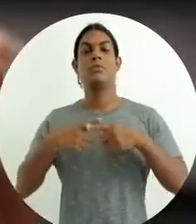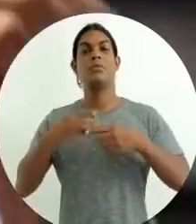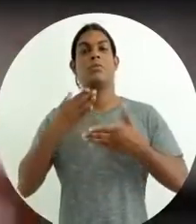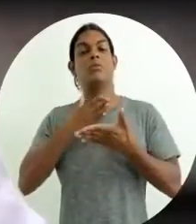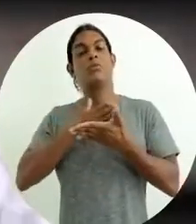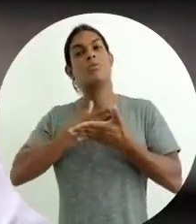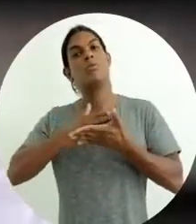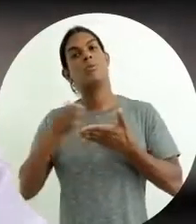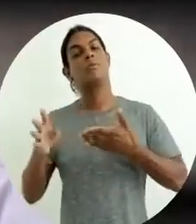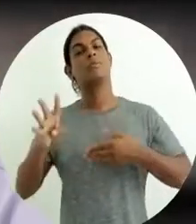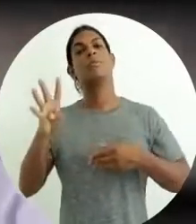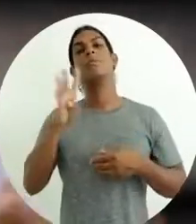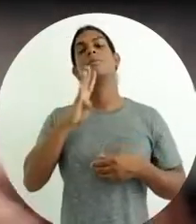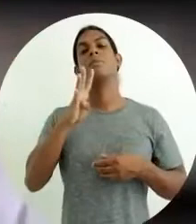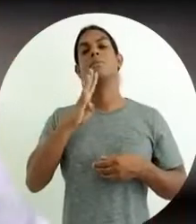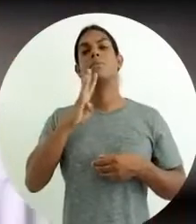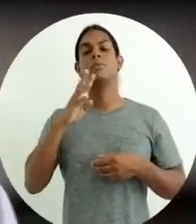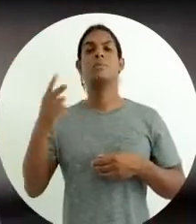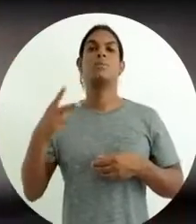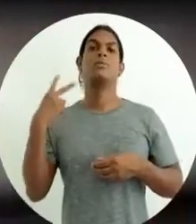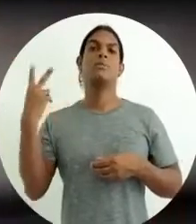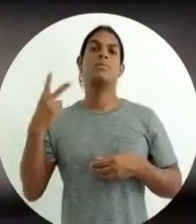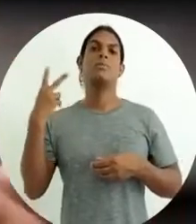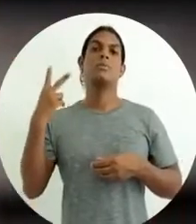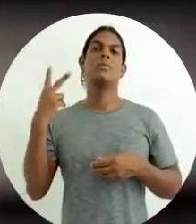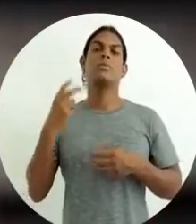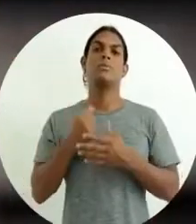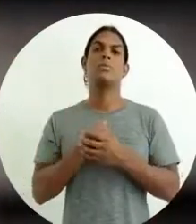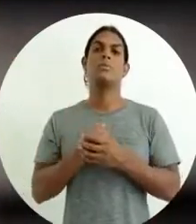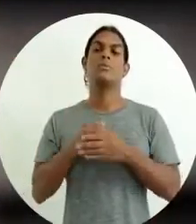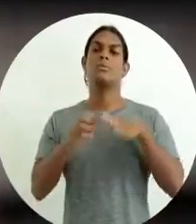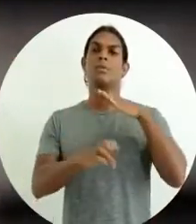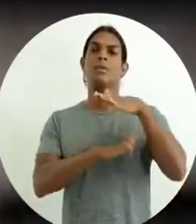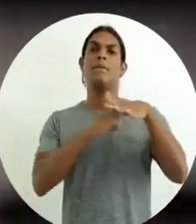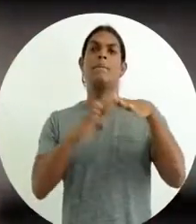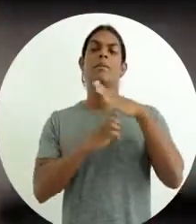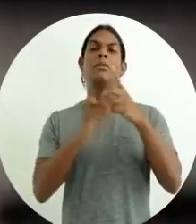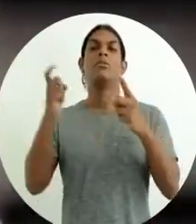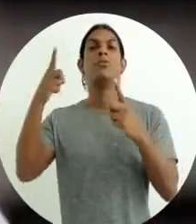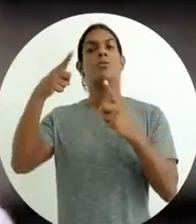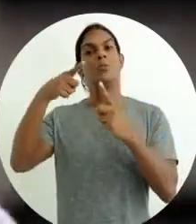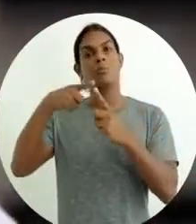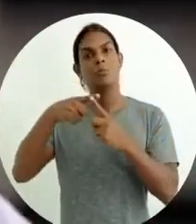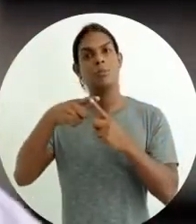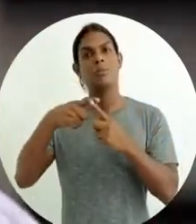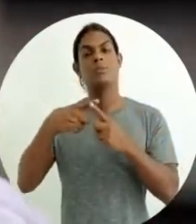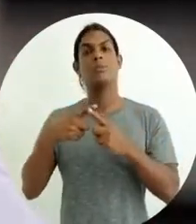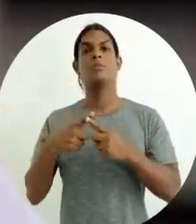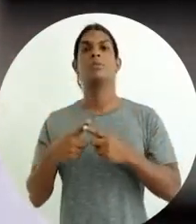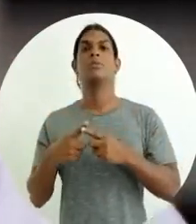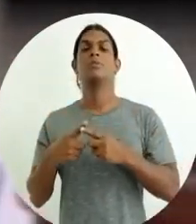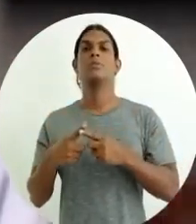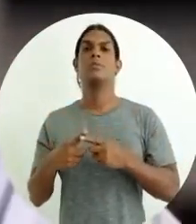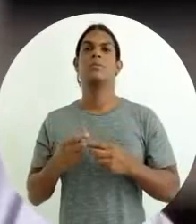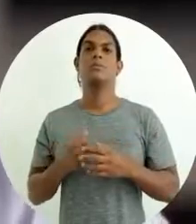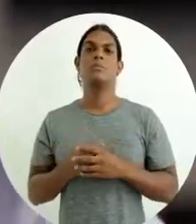vai conhecer os valores da empresa, a missão, a visão, ou seja, é um processo